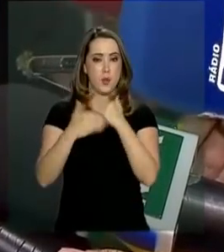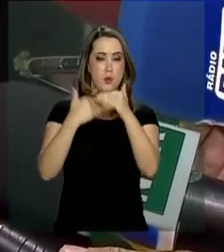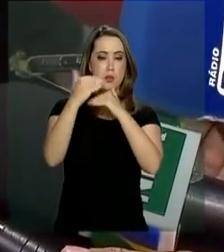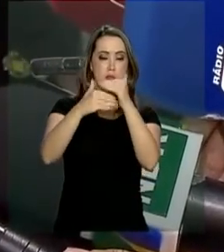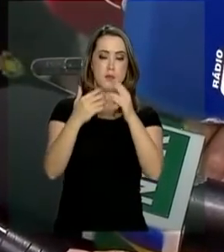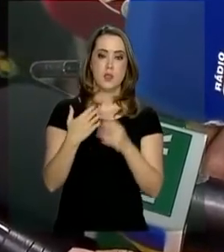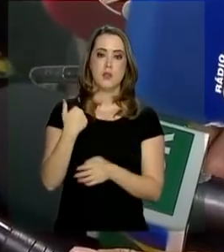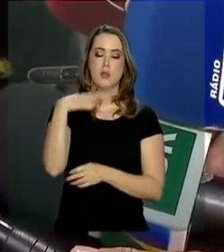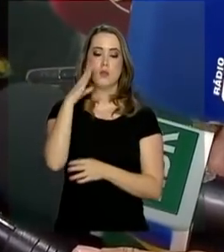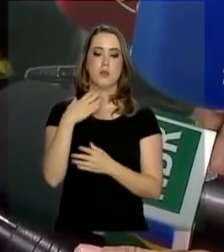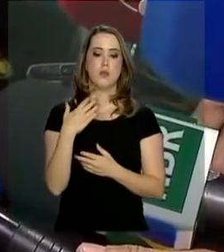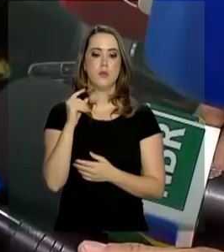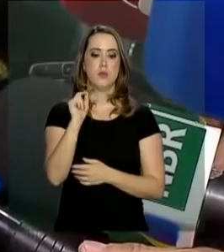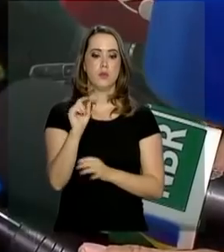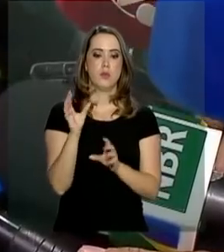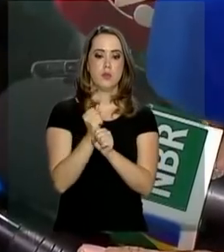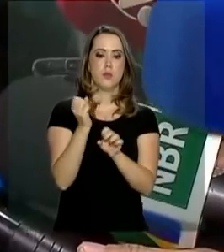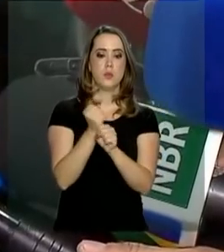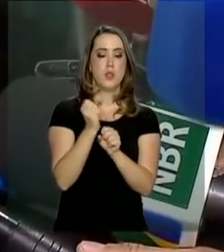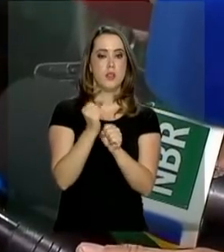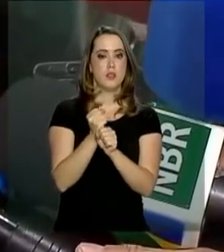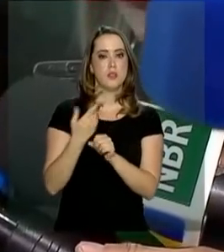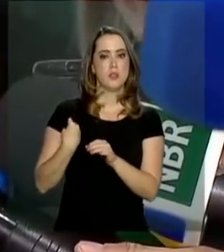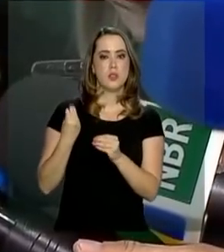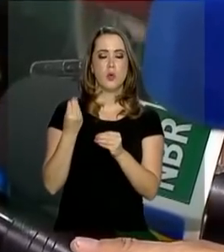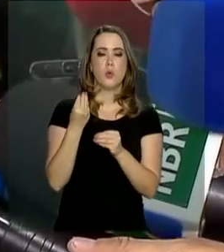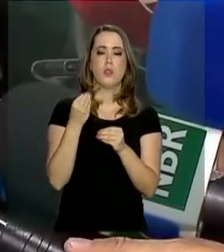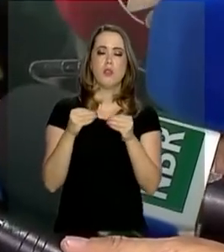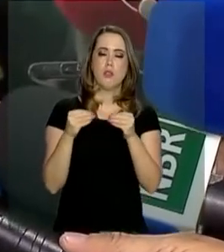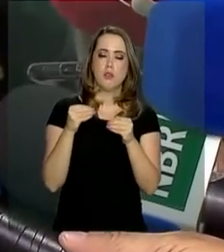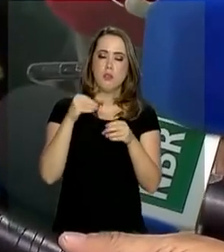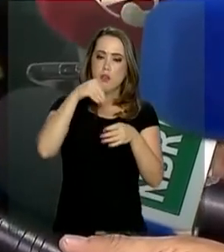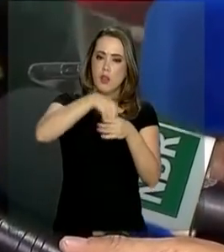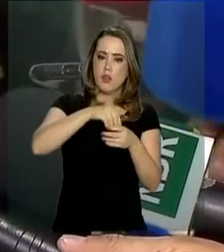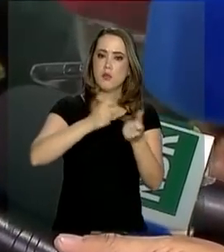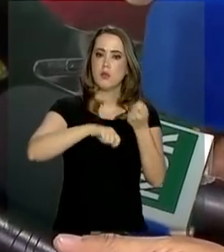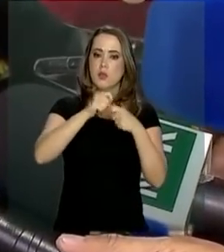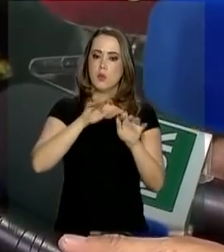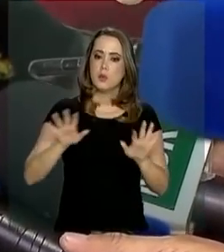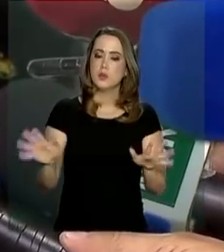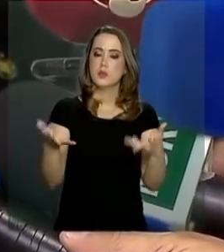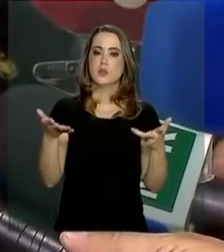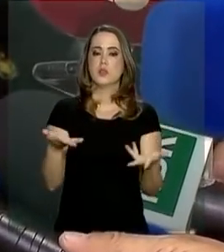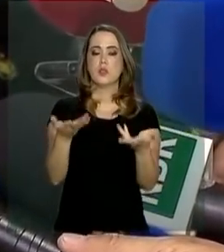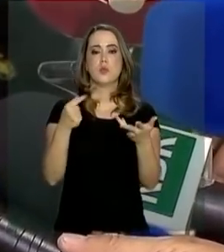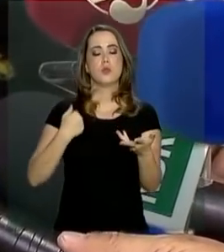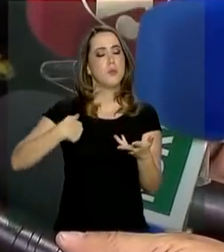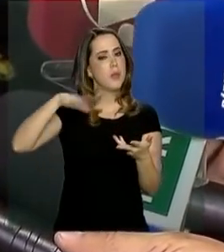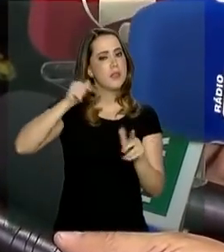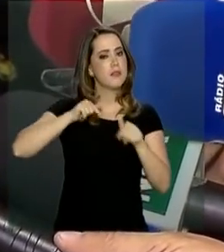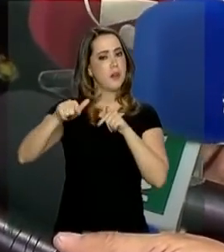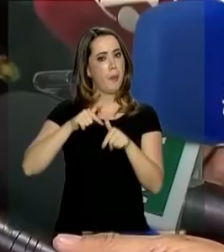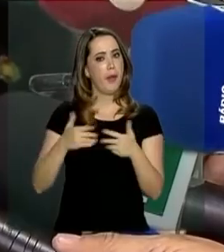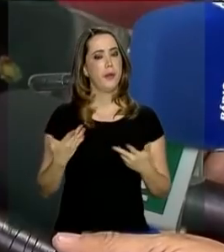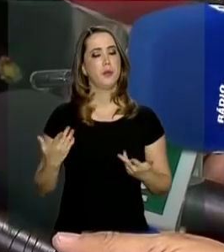aumentar a acumulação de capital na economia, estimular o aumento de produtividade,